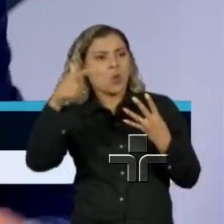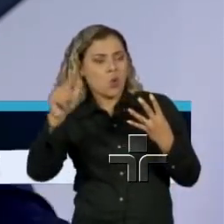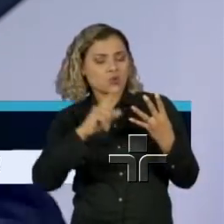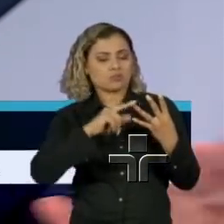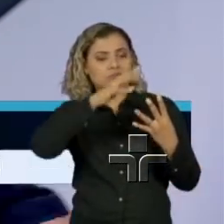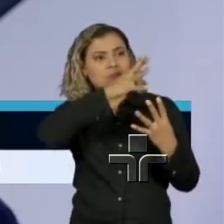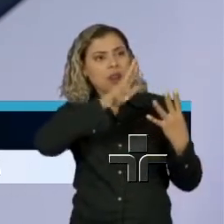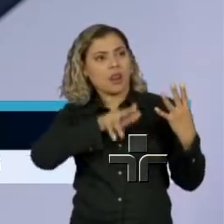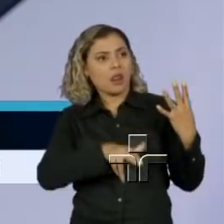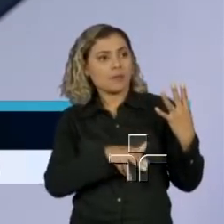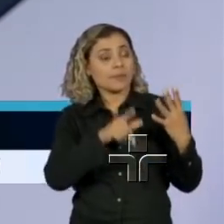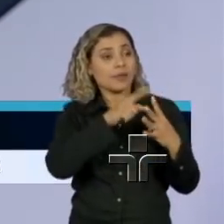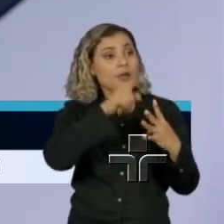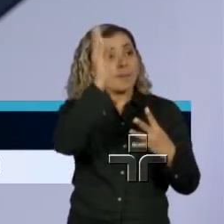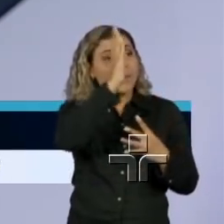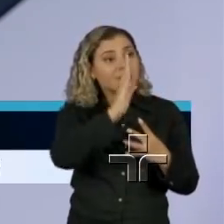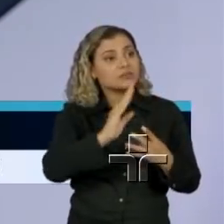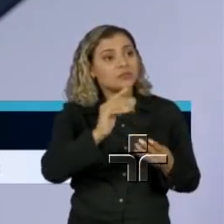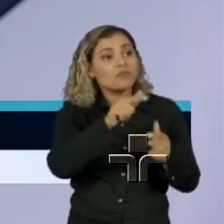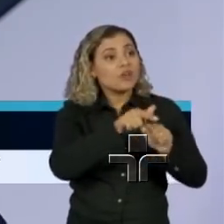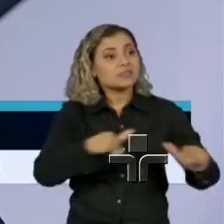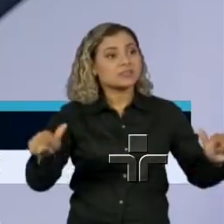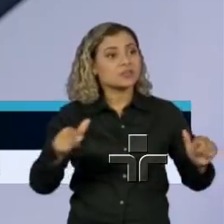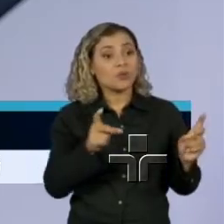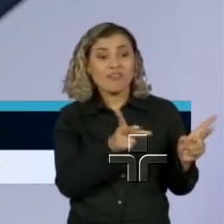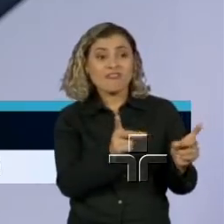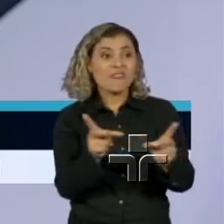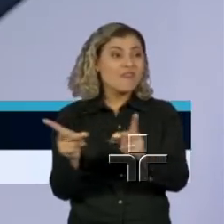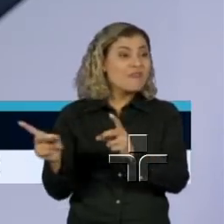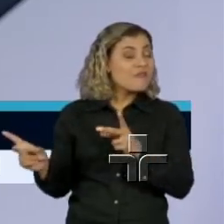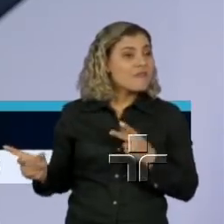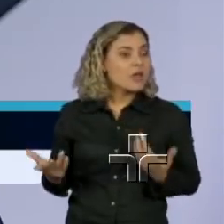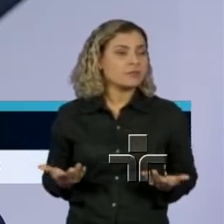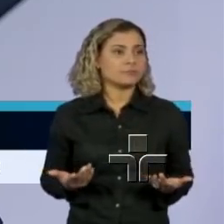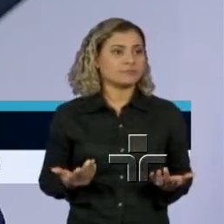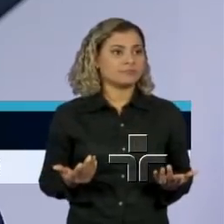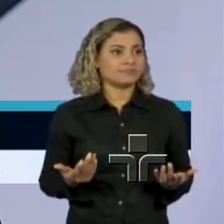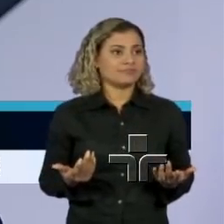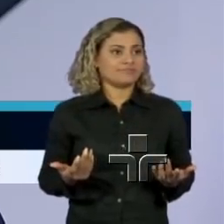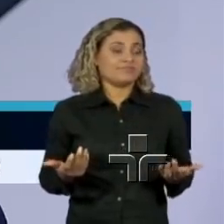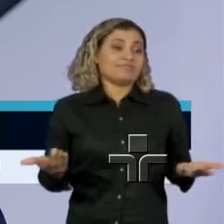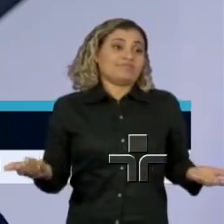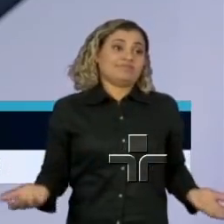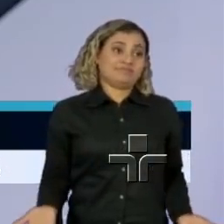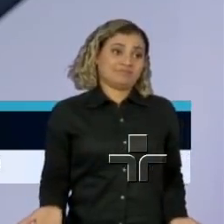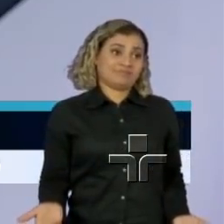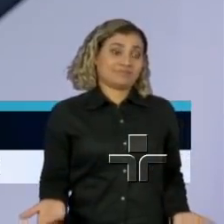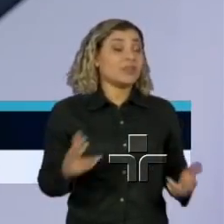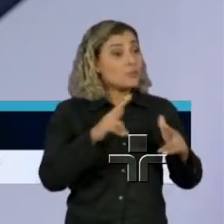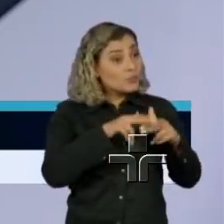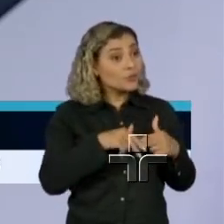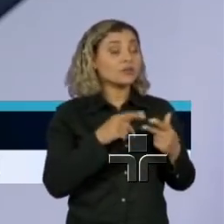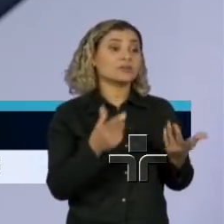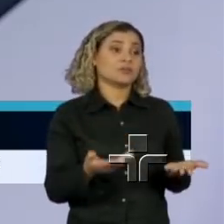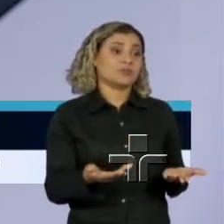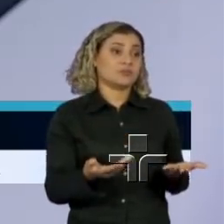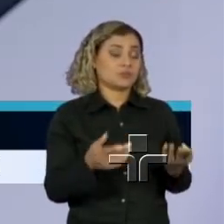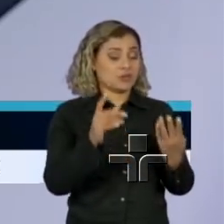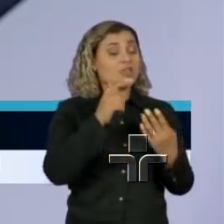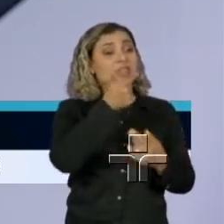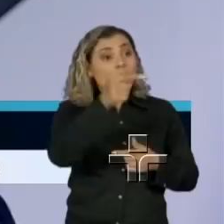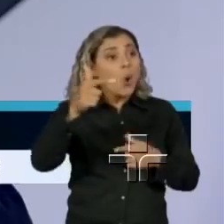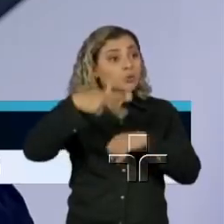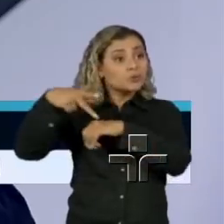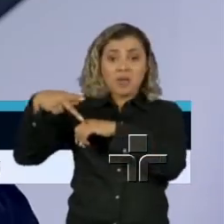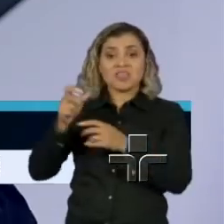frango brasileiro, estava vazio. Eles não compravam os frangos franceses, isso são os nossos colonizadores, etc,